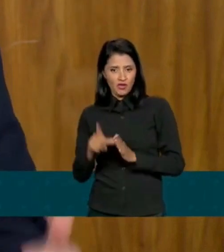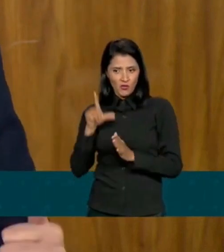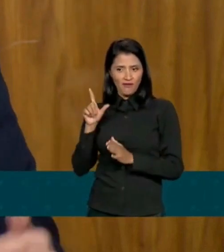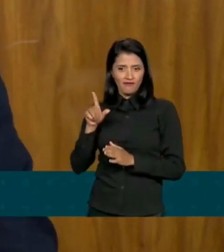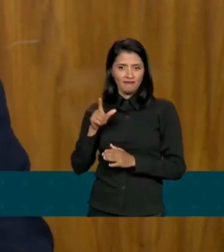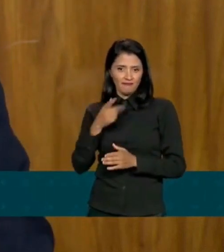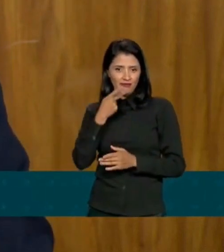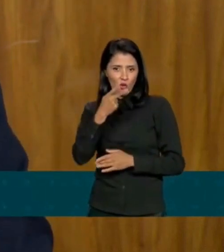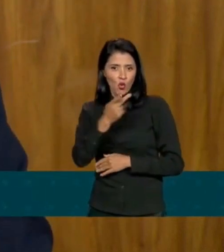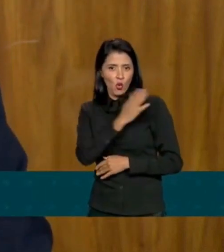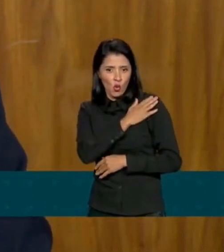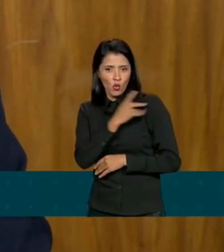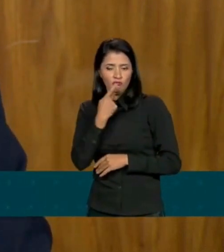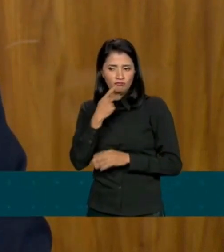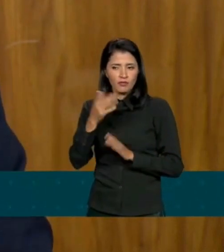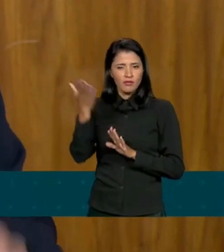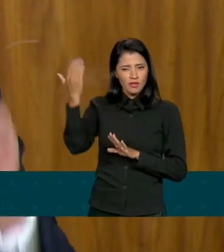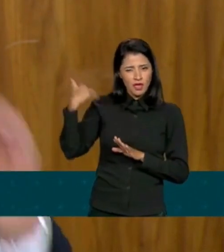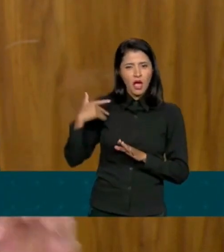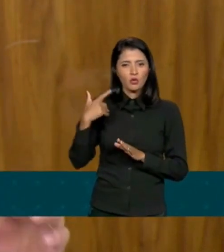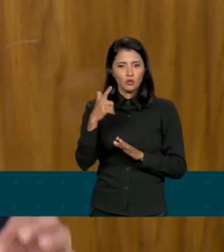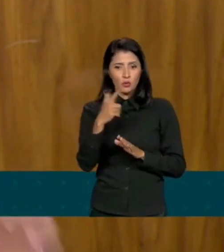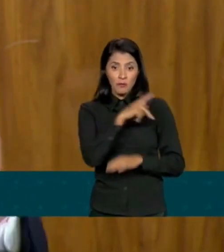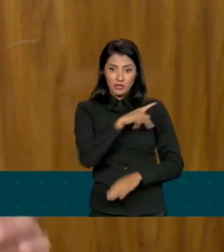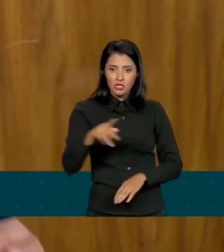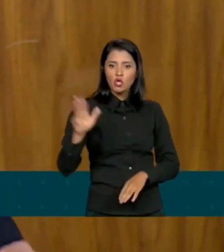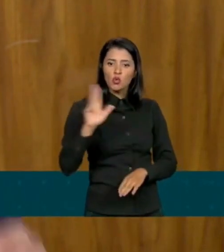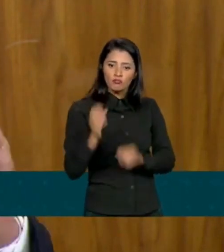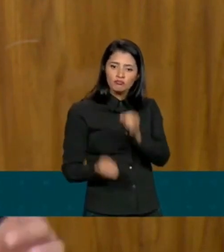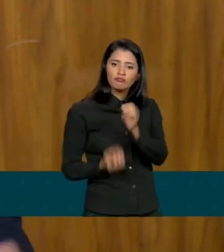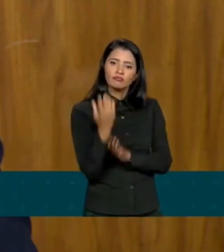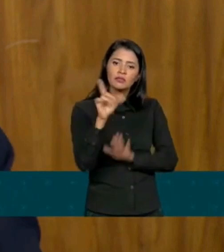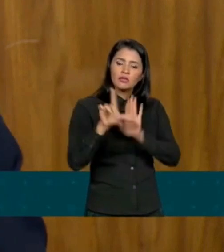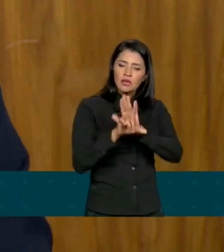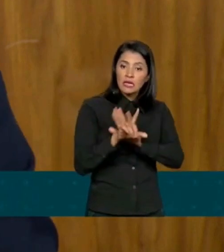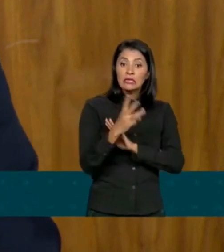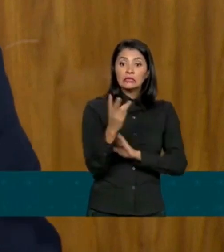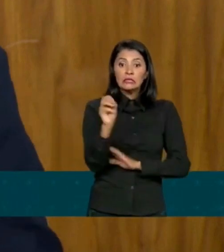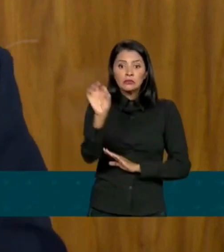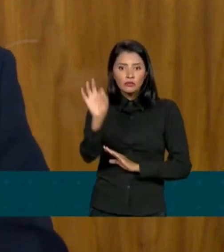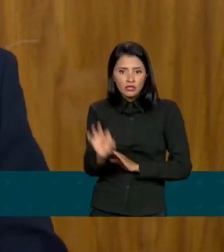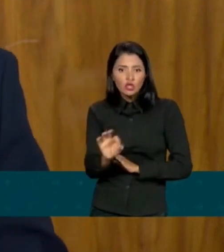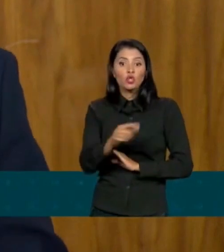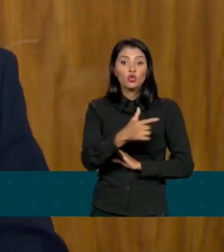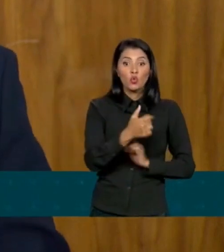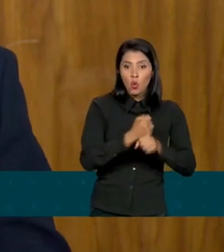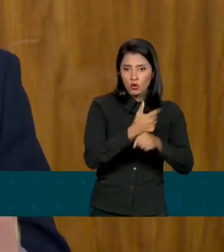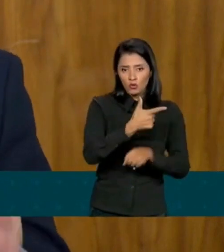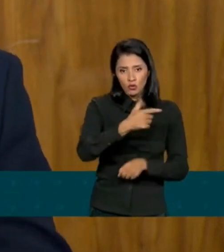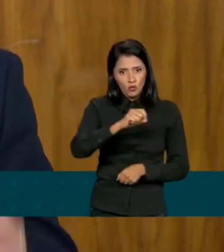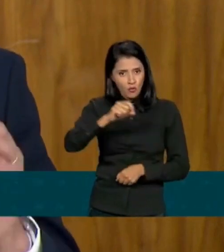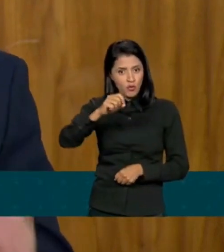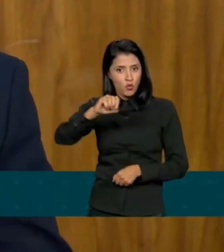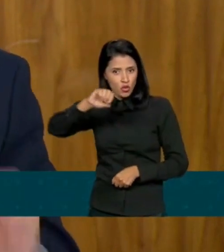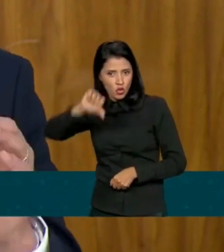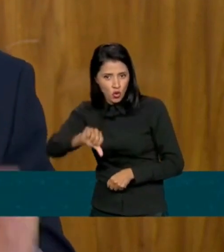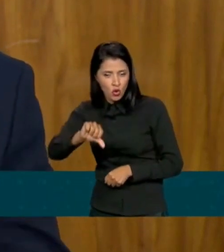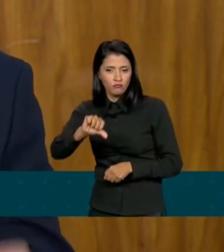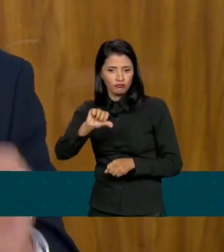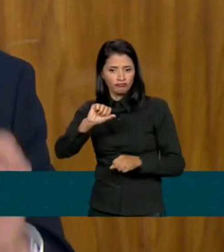reforçou, foi na época do presidente Lula que criou a lei que 30%, em 2009, o senhor presidente que criou a lei que garantia